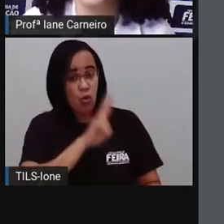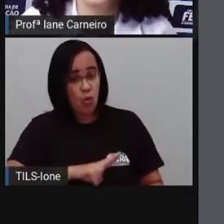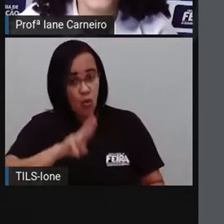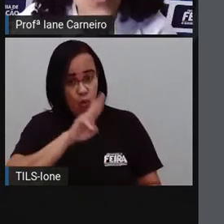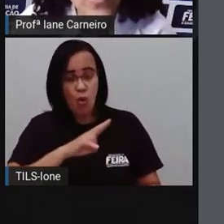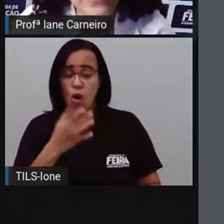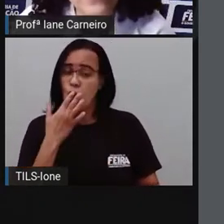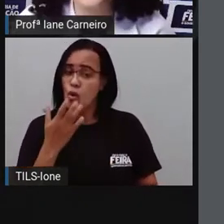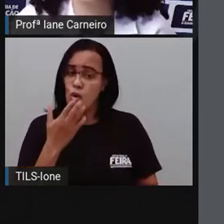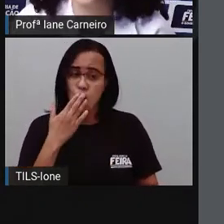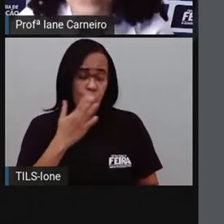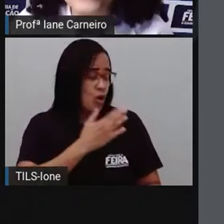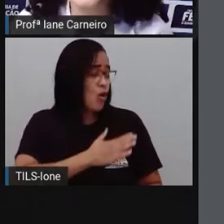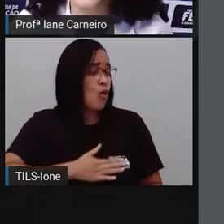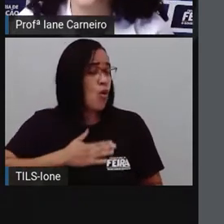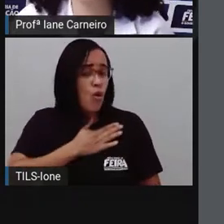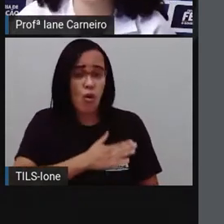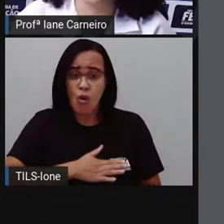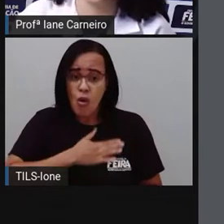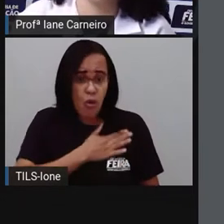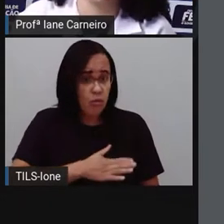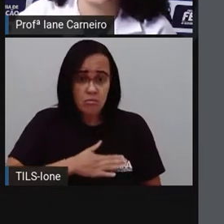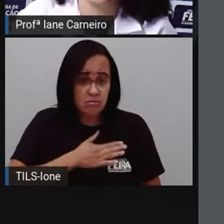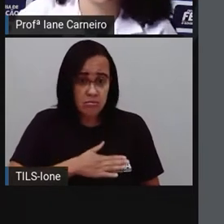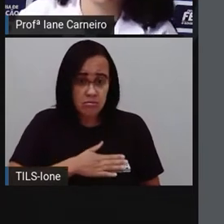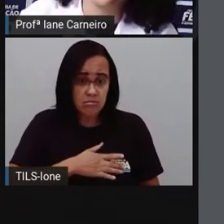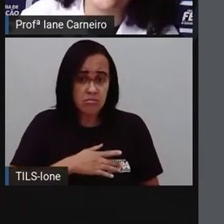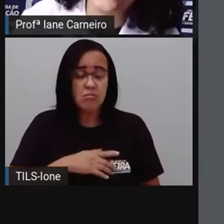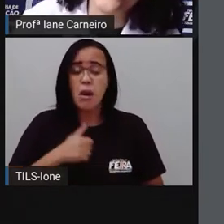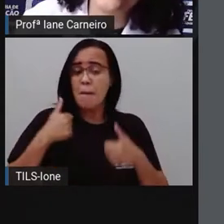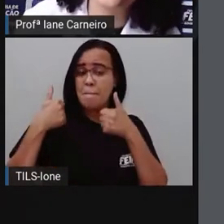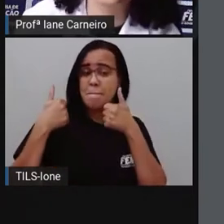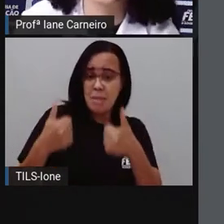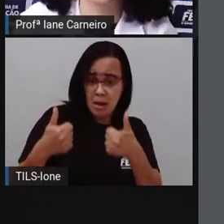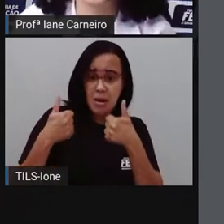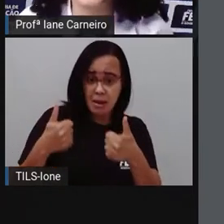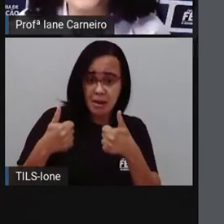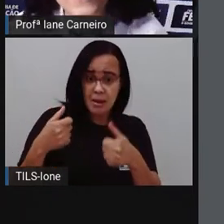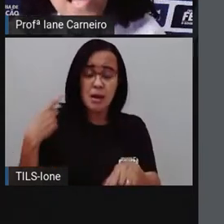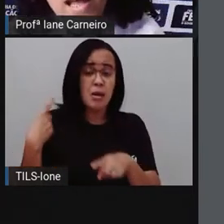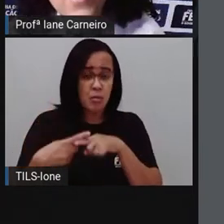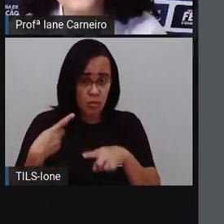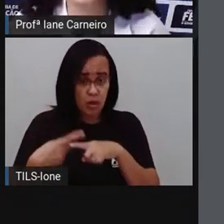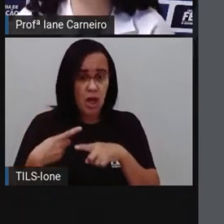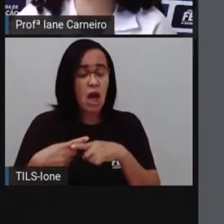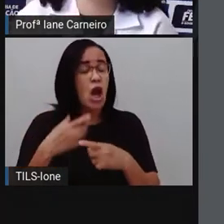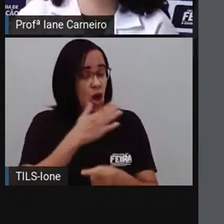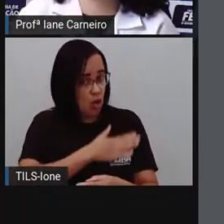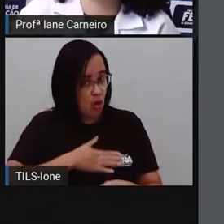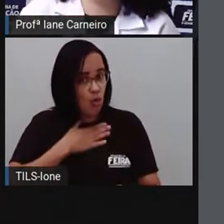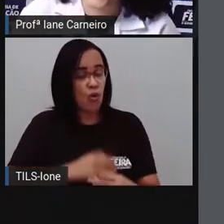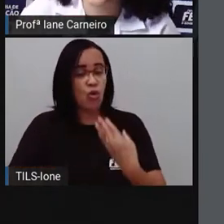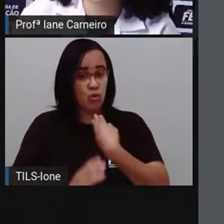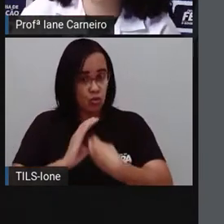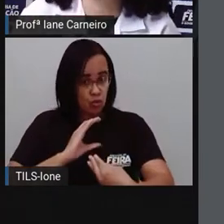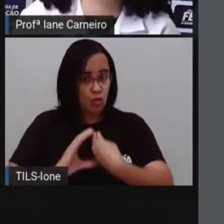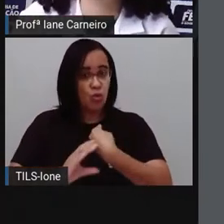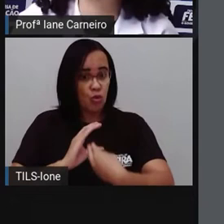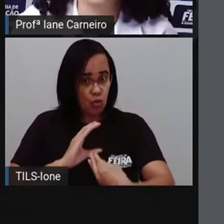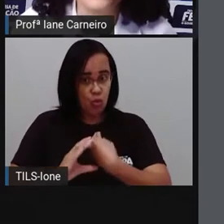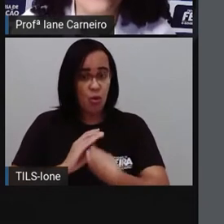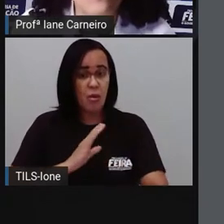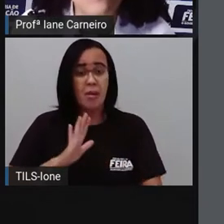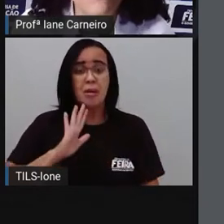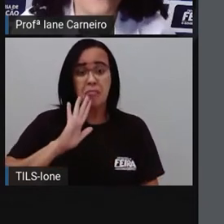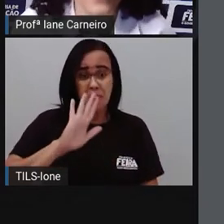e com isso faço o bem. Eu gosto dos bons conselhos, mas faço o